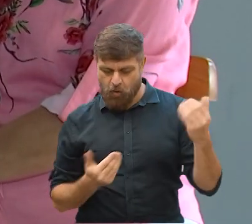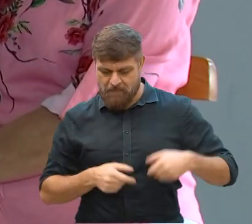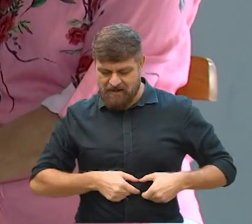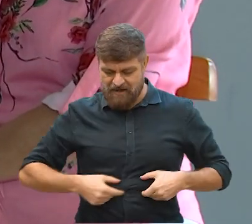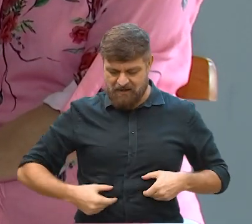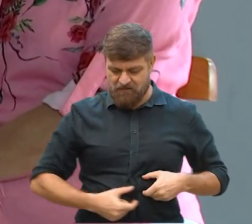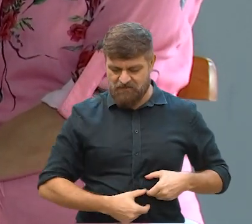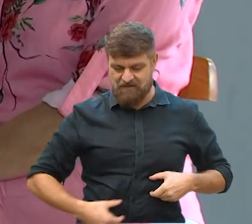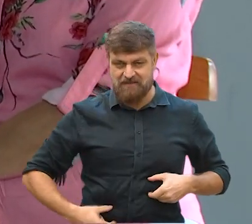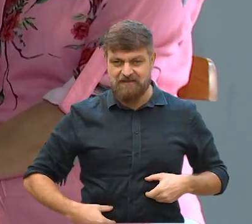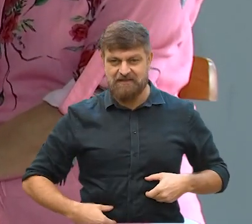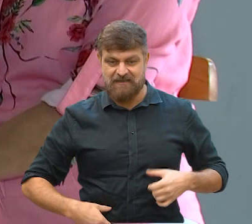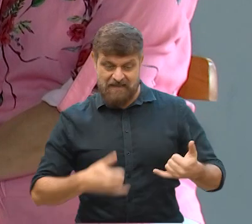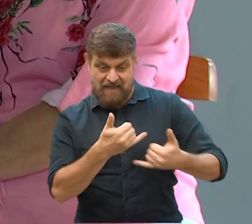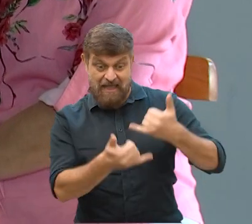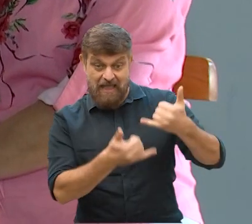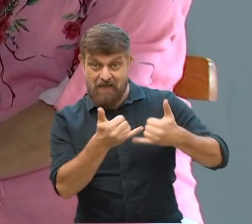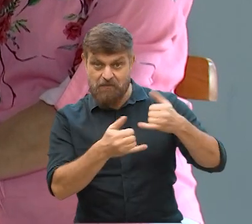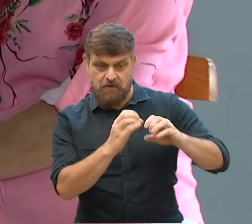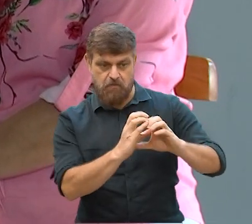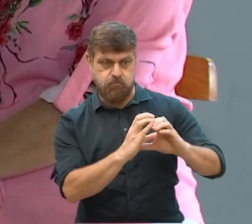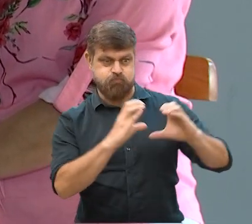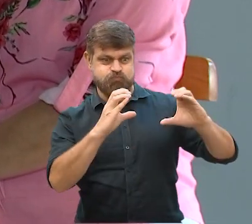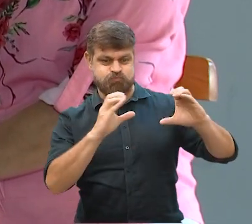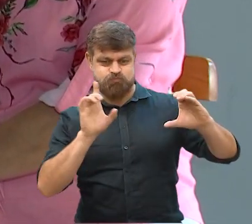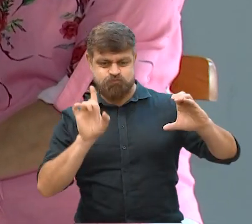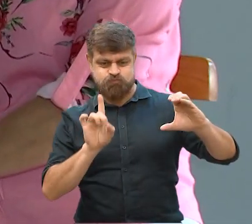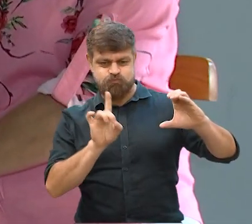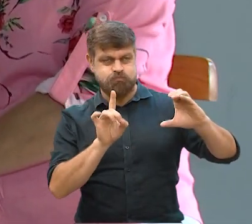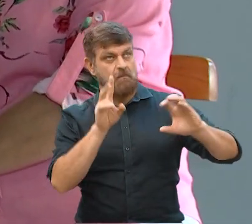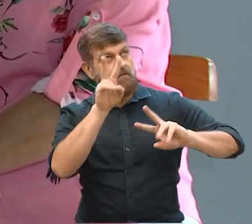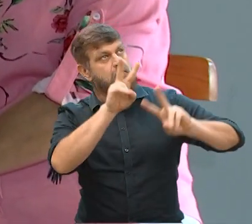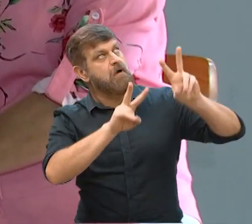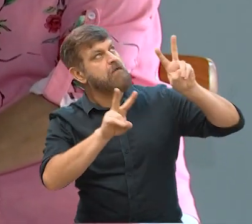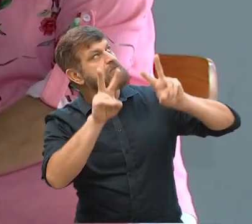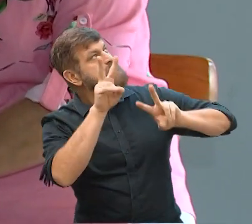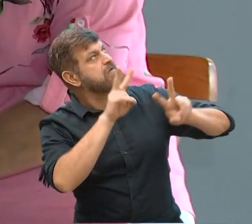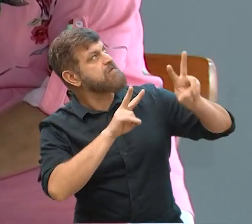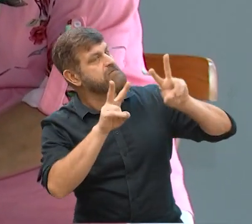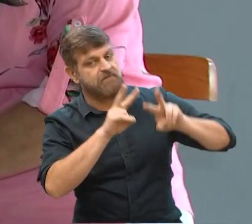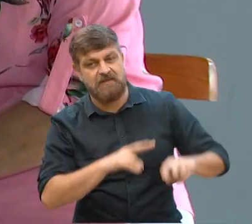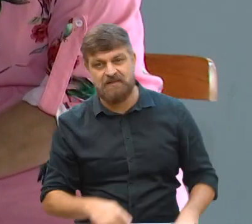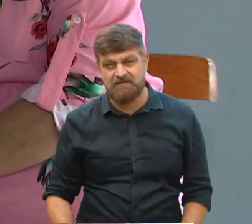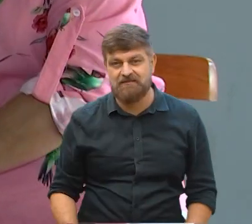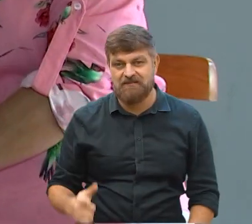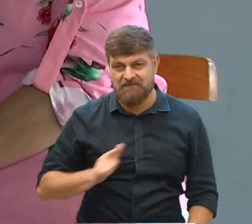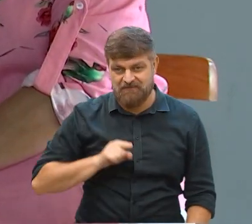direto, né? Porque o inflável mostra bem como é dentro do intestino. A gente